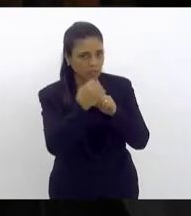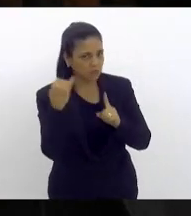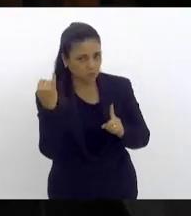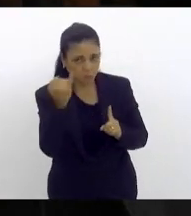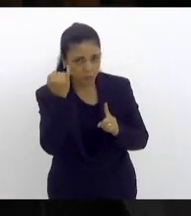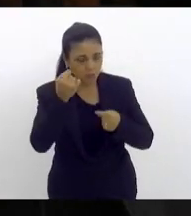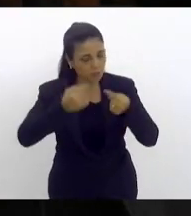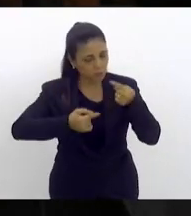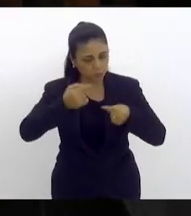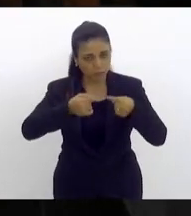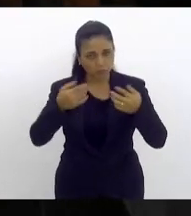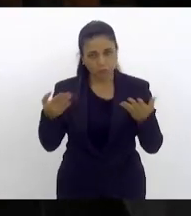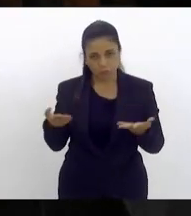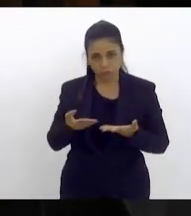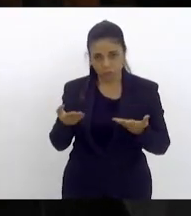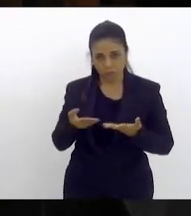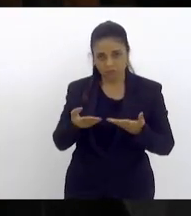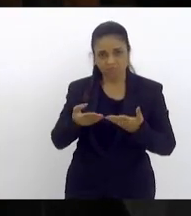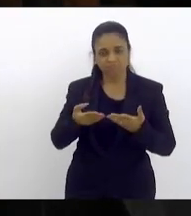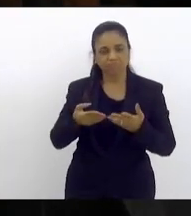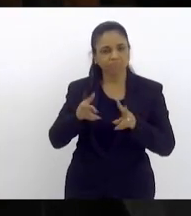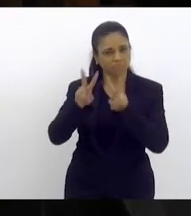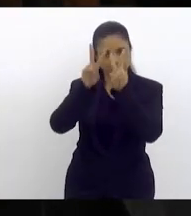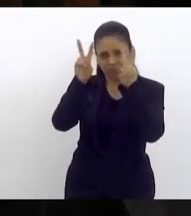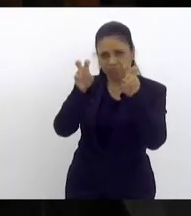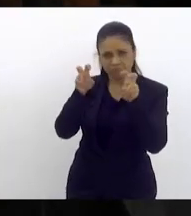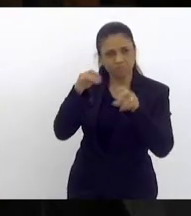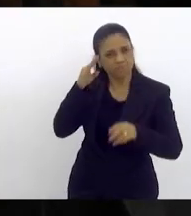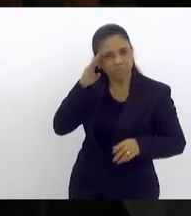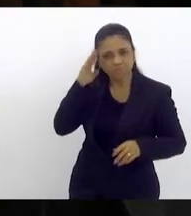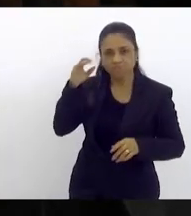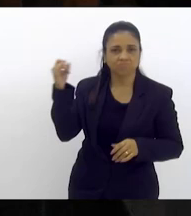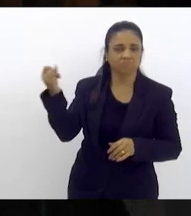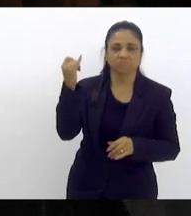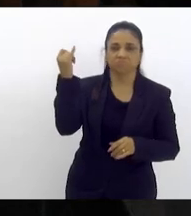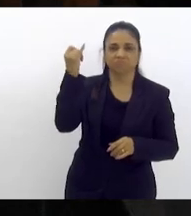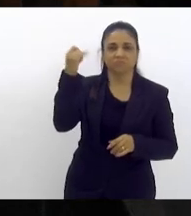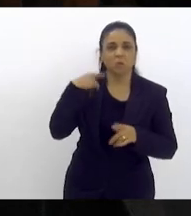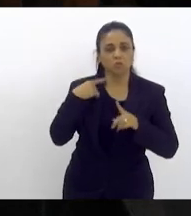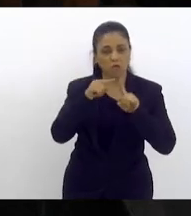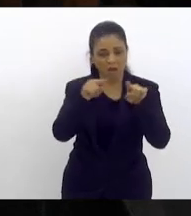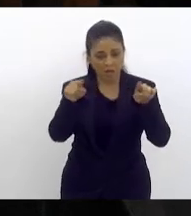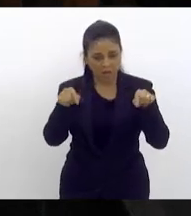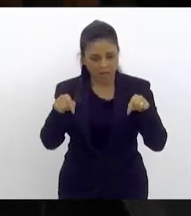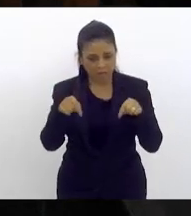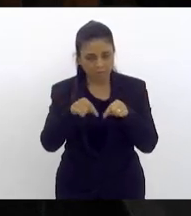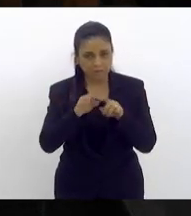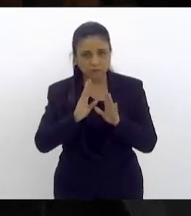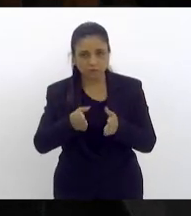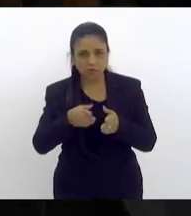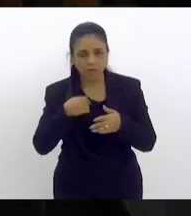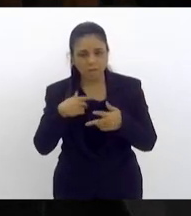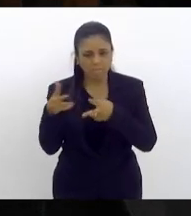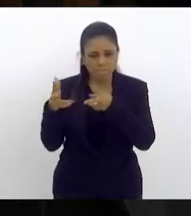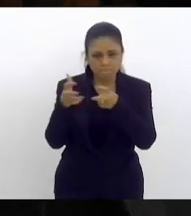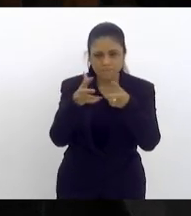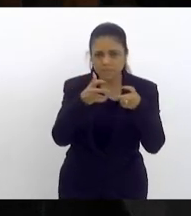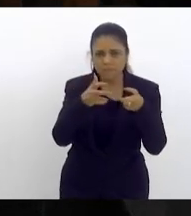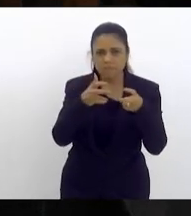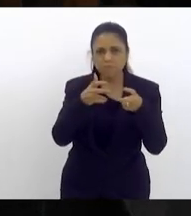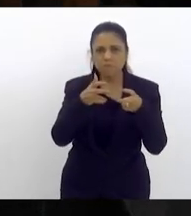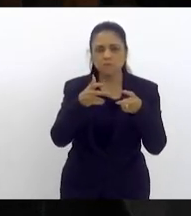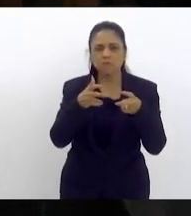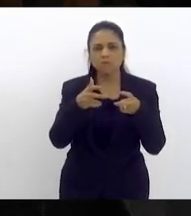a gente discutiu temas fundamentais eu já estava no gabinete quando percebi que vossa